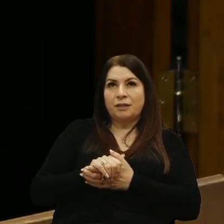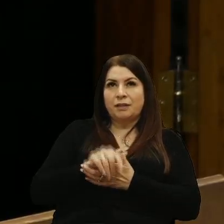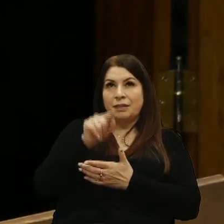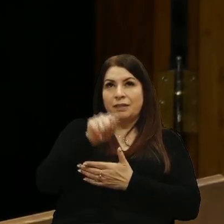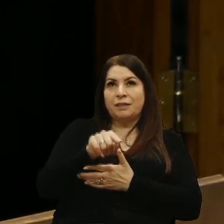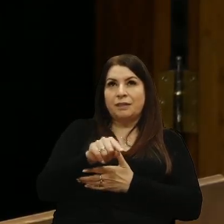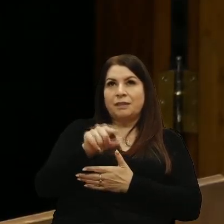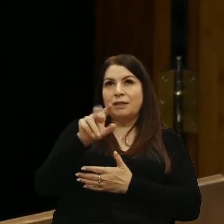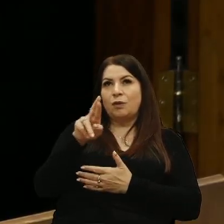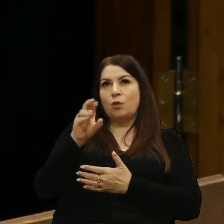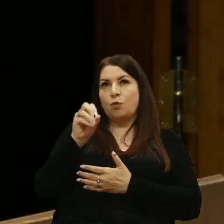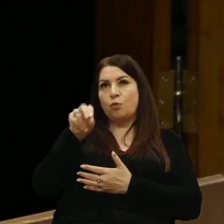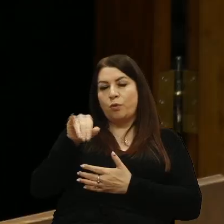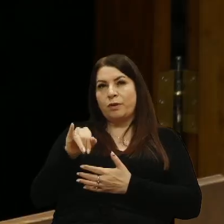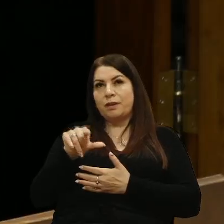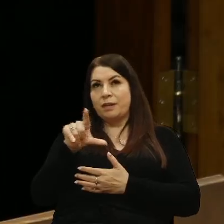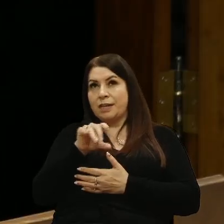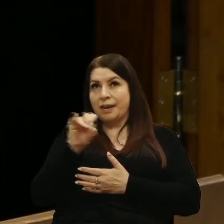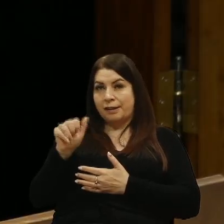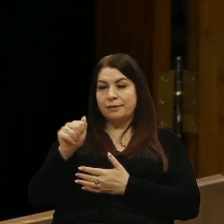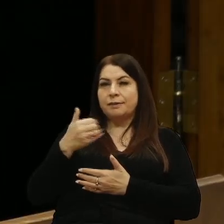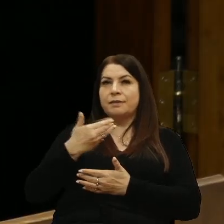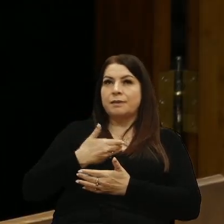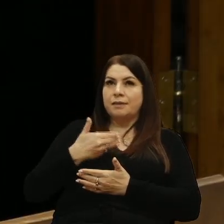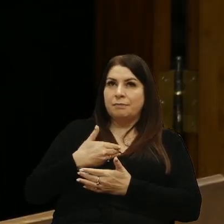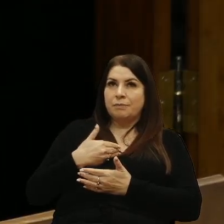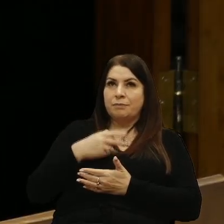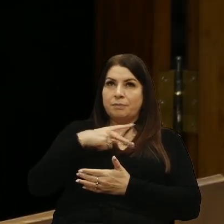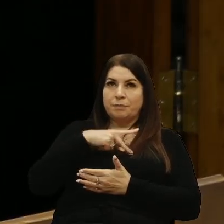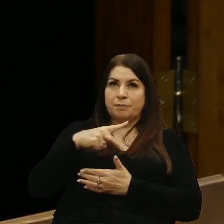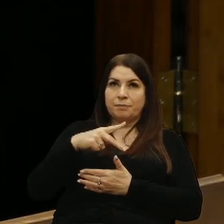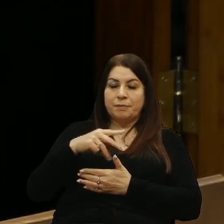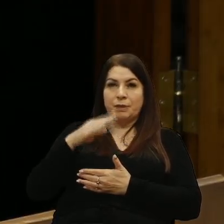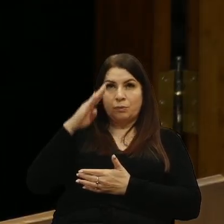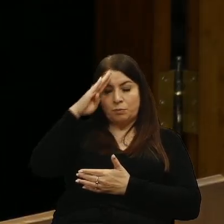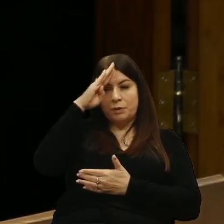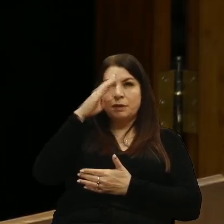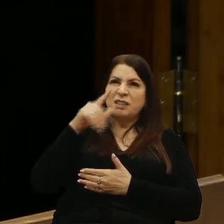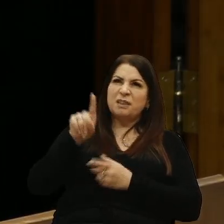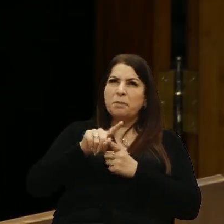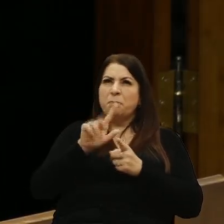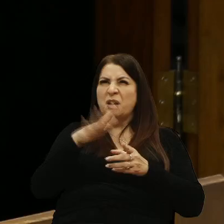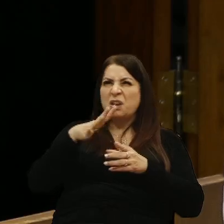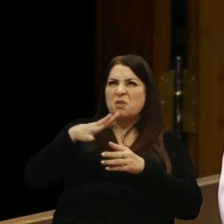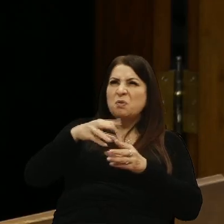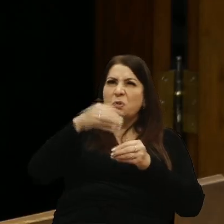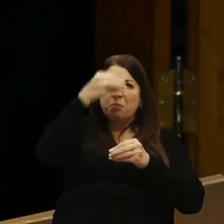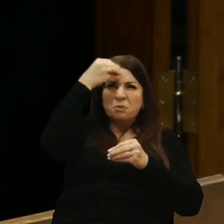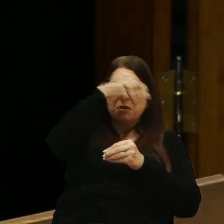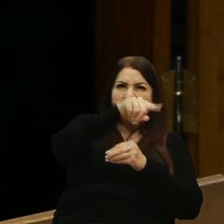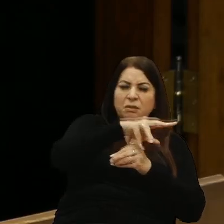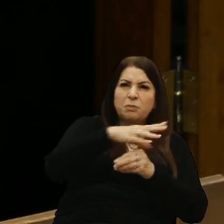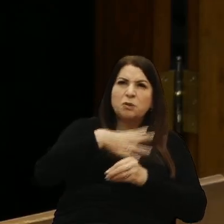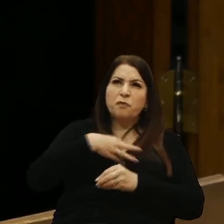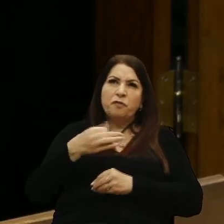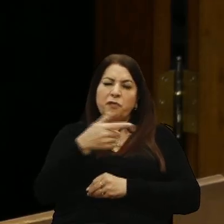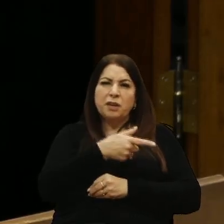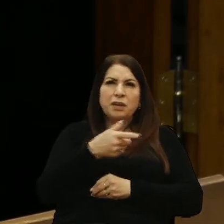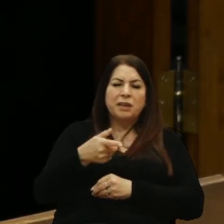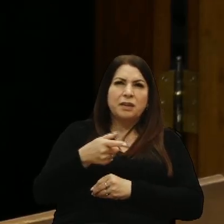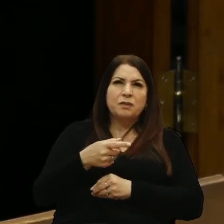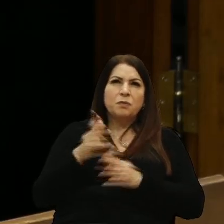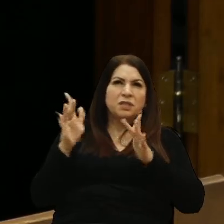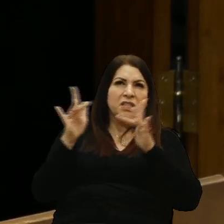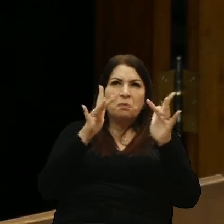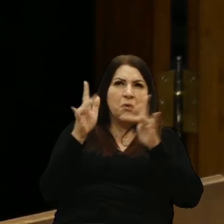Rony Lessa, amigo do presidente Bolsonaro, até meio compadre, né? Parece que os filhos se